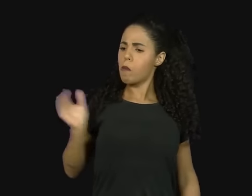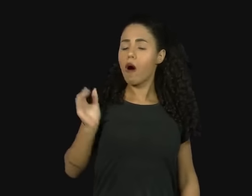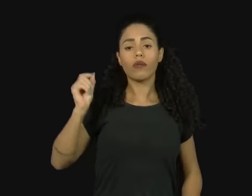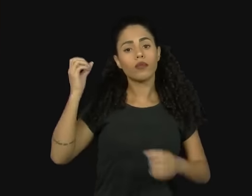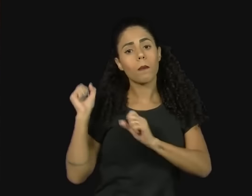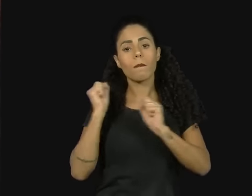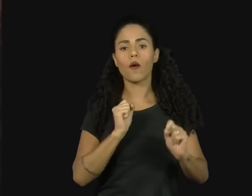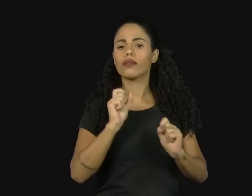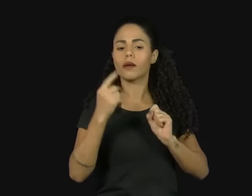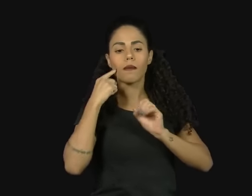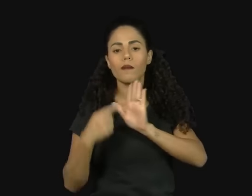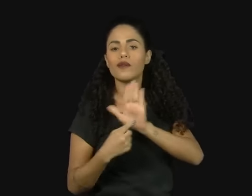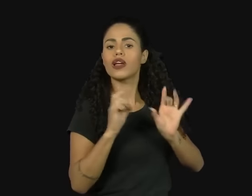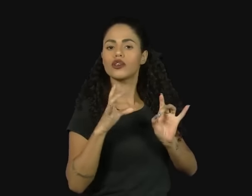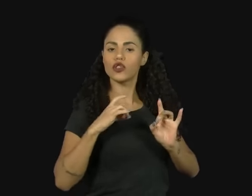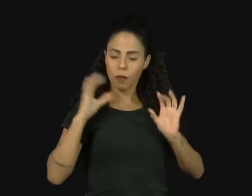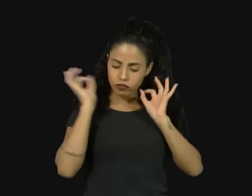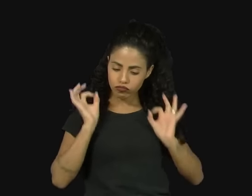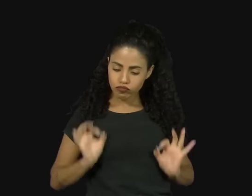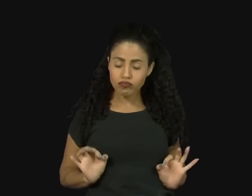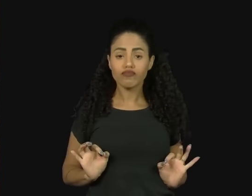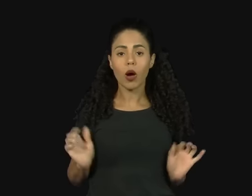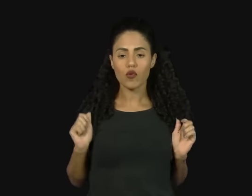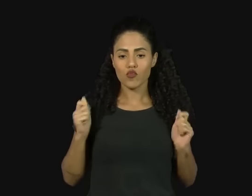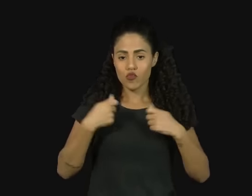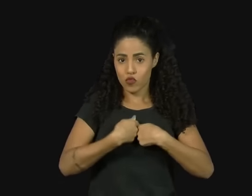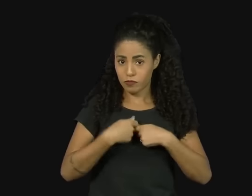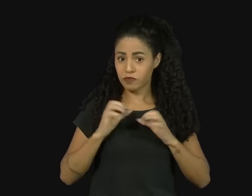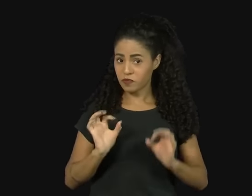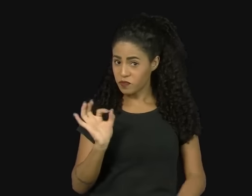que simplesmente para cobrir e proteger o corpo.